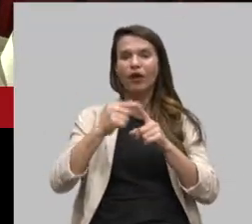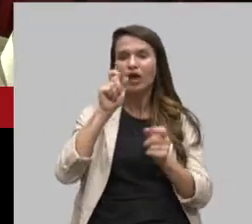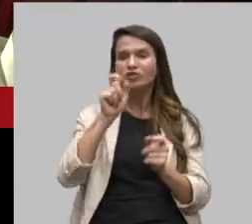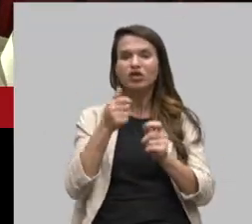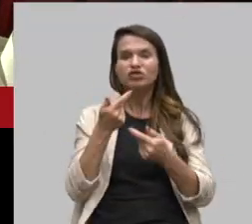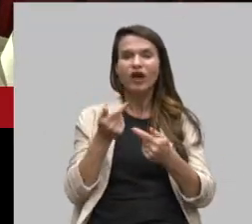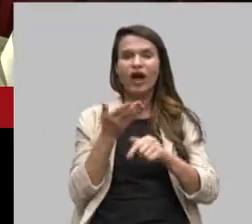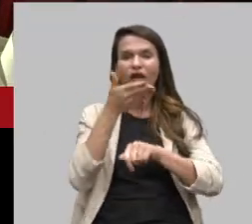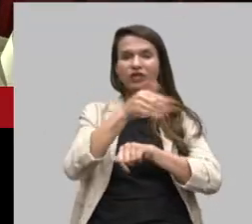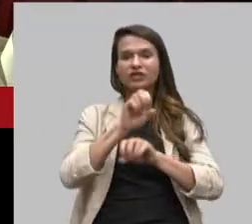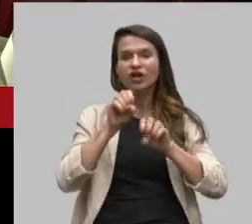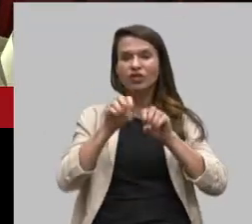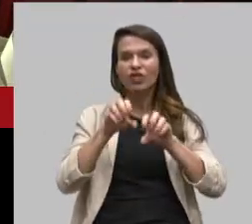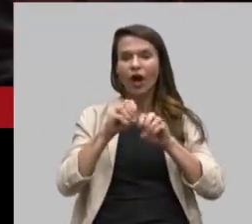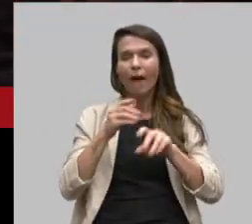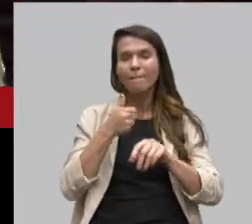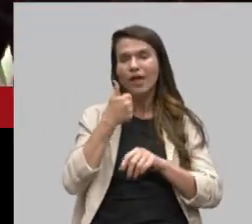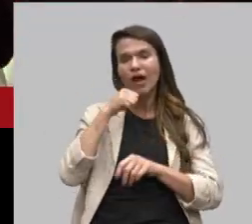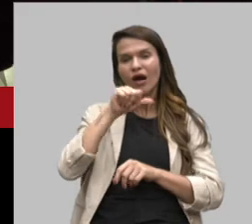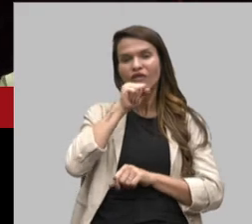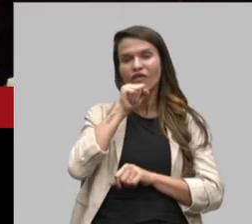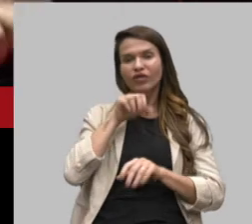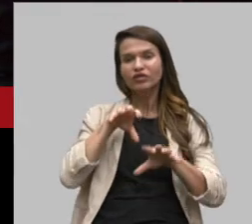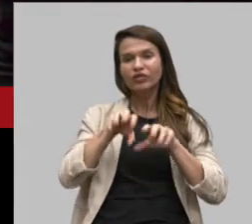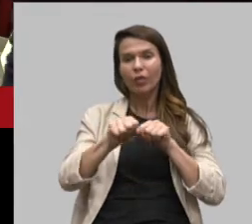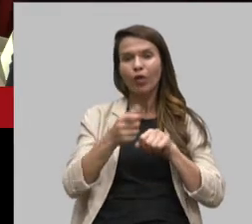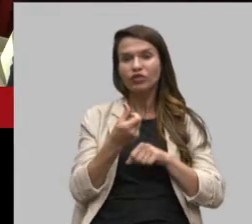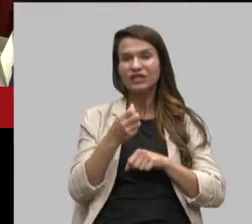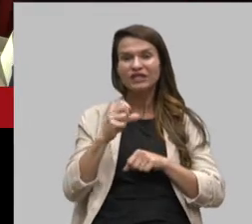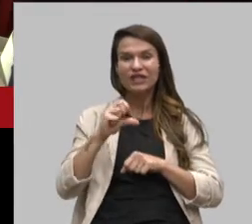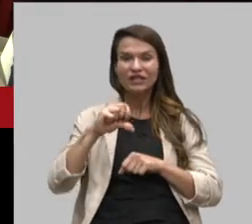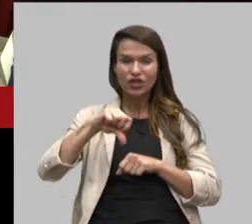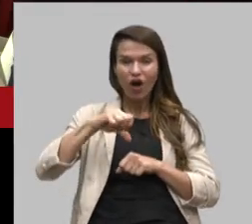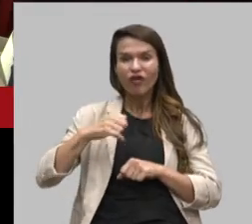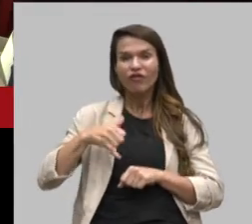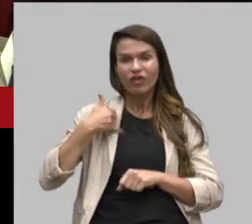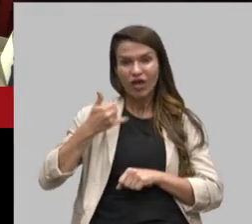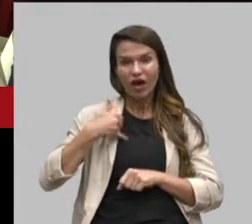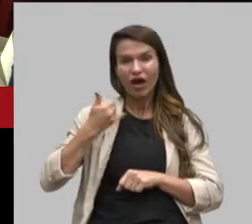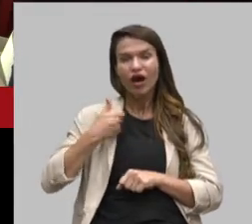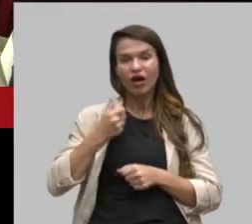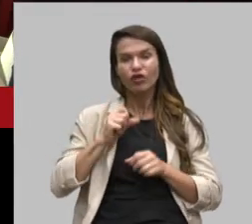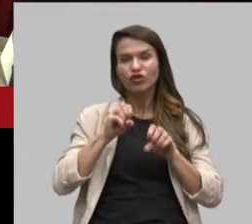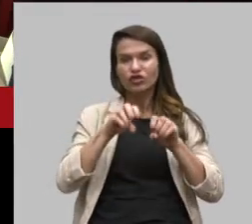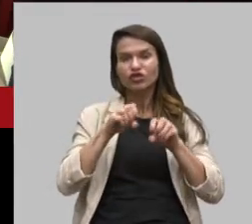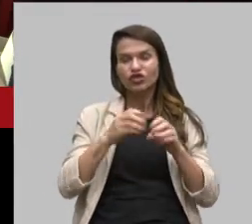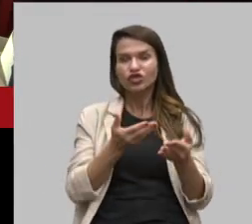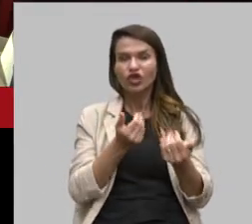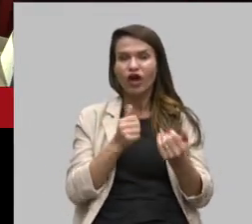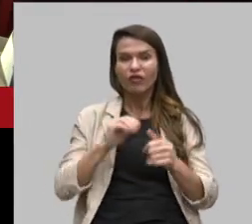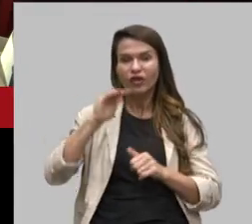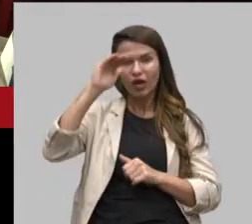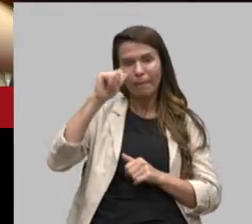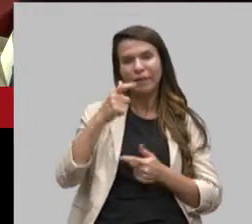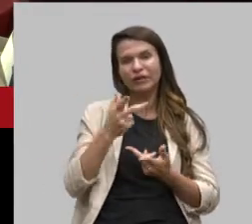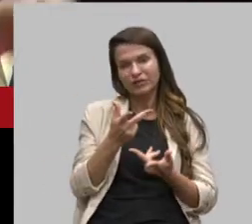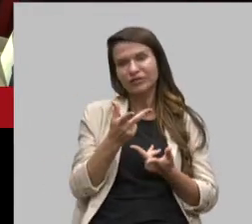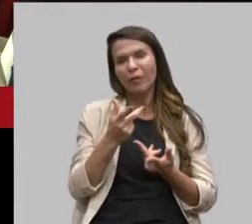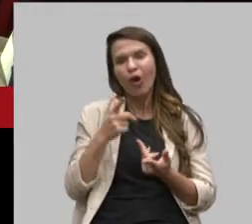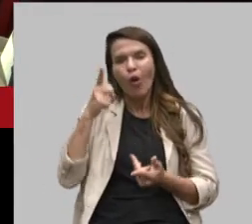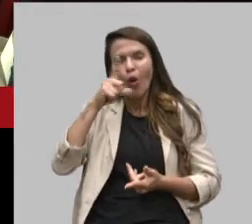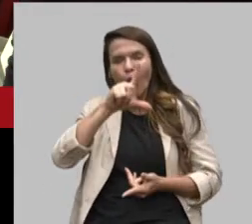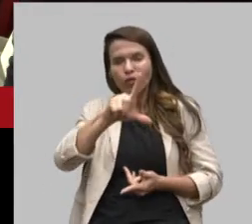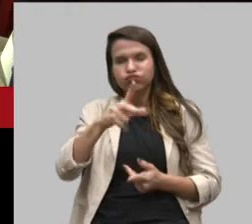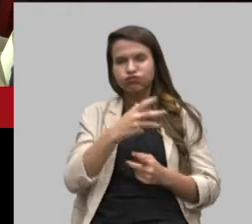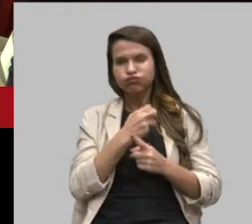educação a minha avó mesmo se formou com 69 anos no ensino jovens e adultos e isso para ela foi uma conquista porque